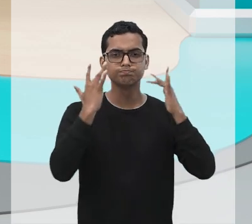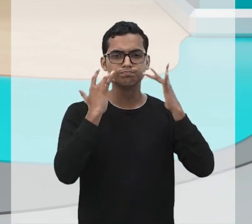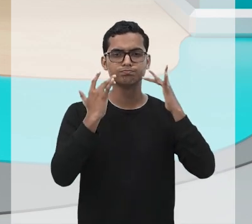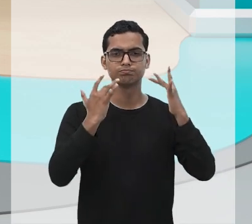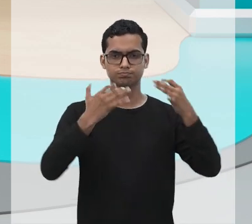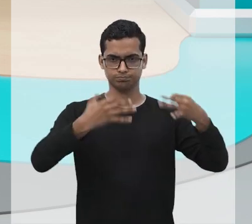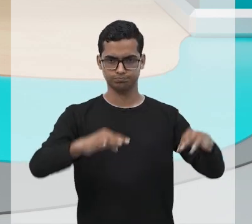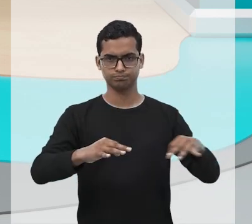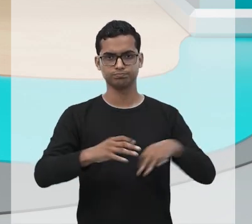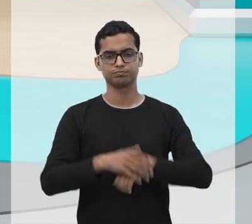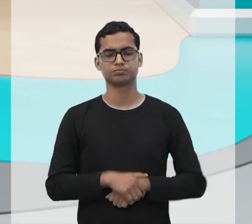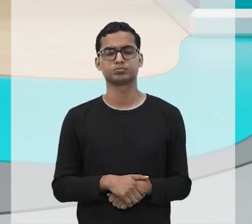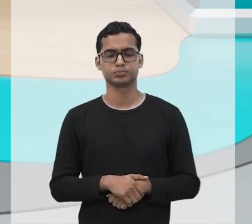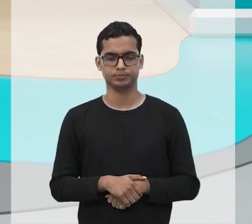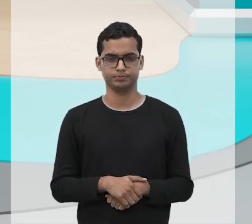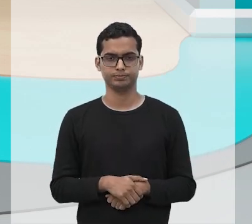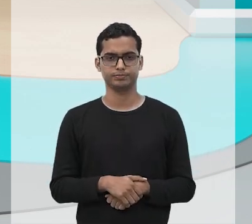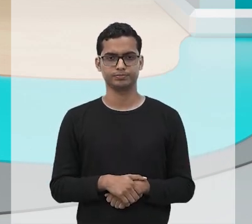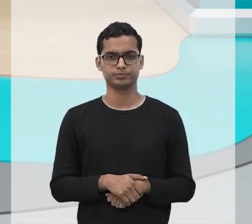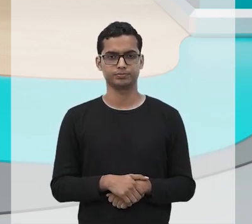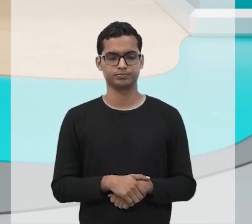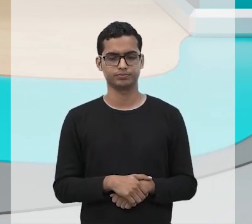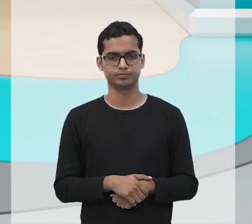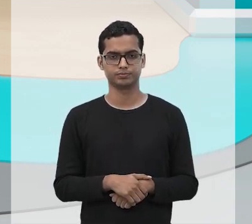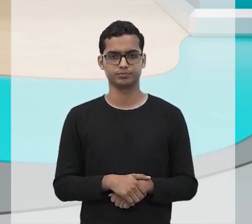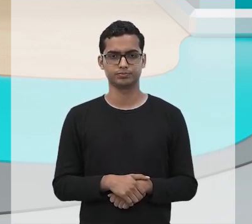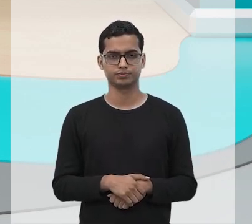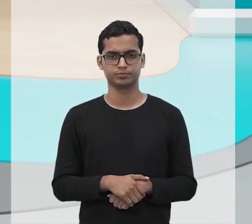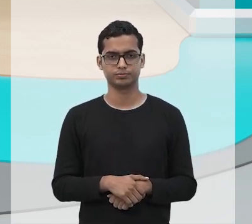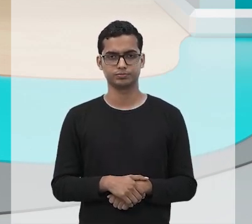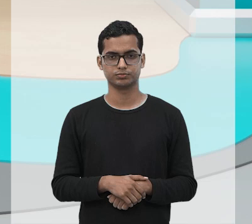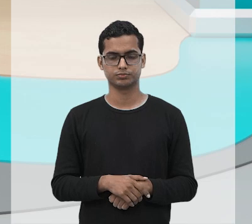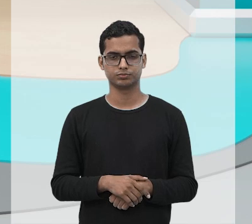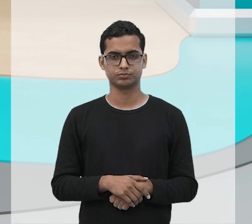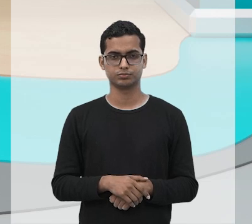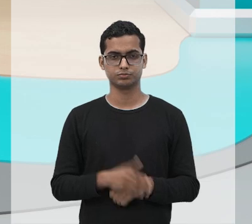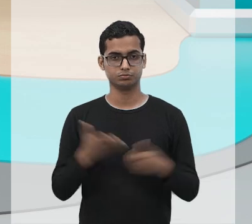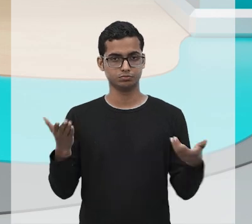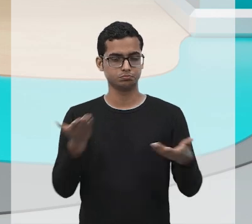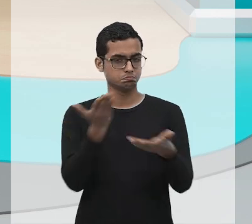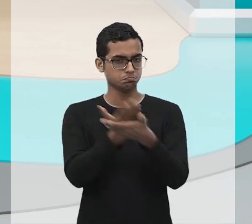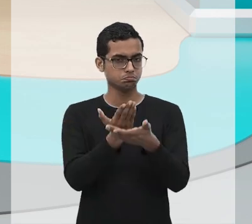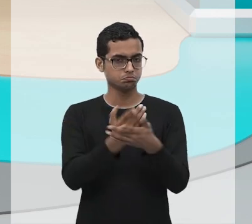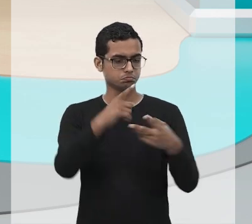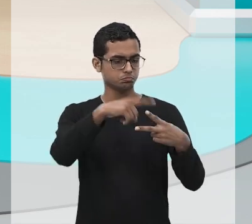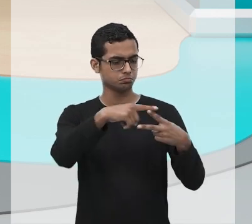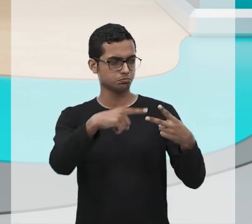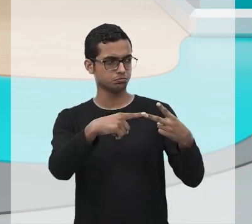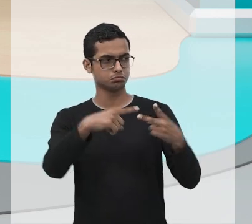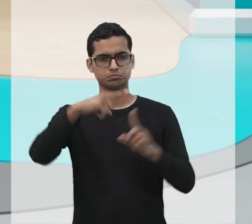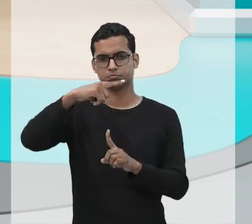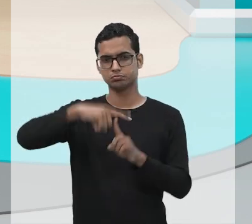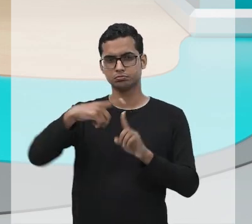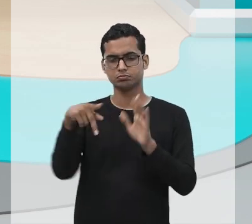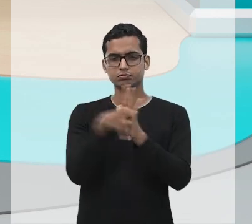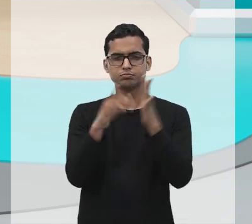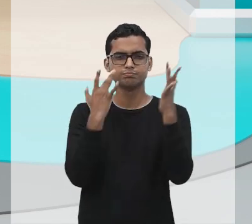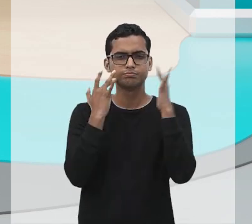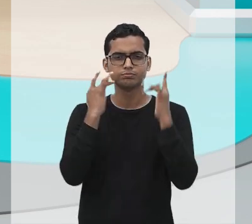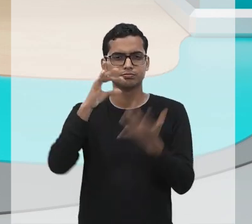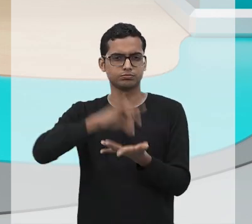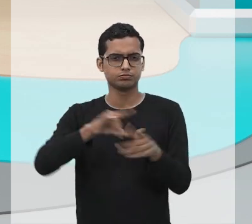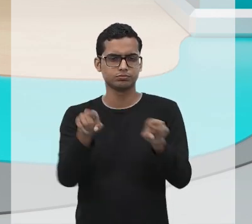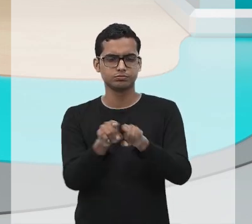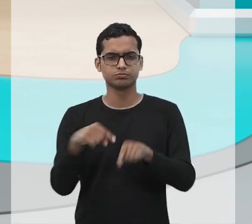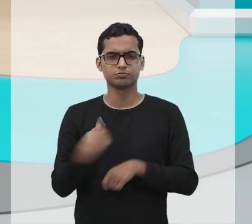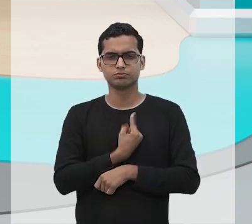onde se encena. Então, vamos ver agora dois tipos de teatro, para a gente visualizar também